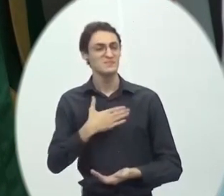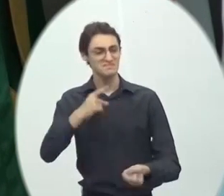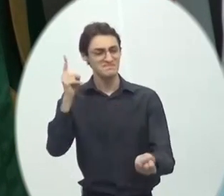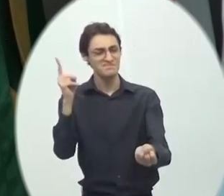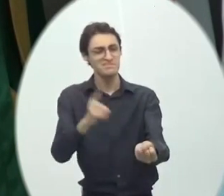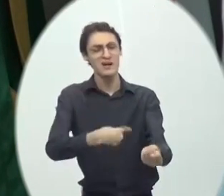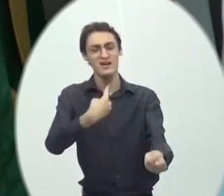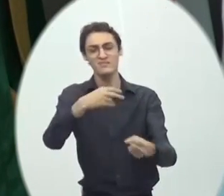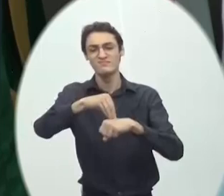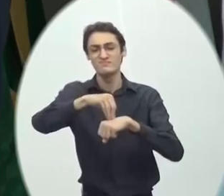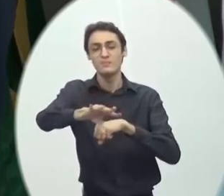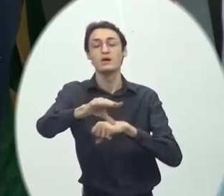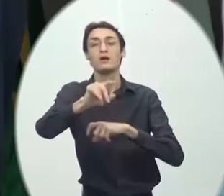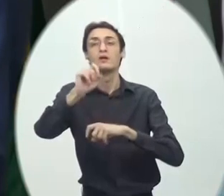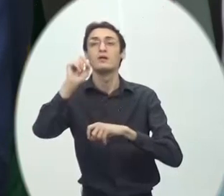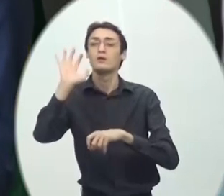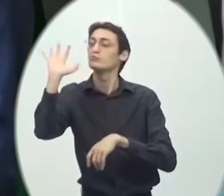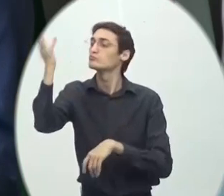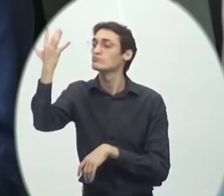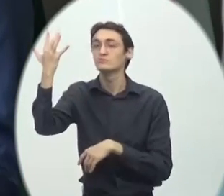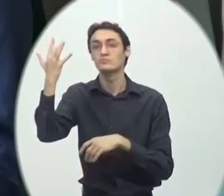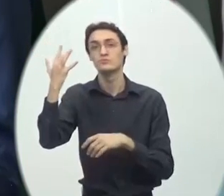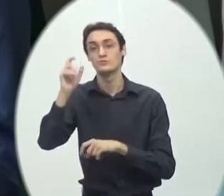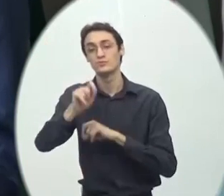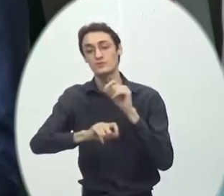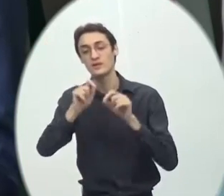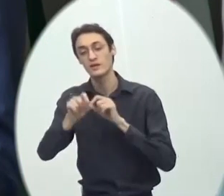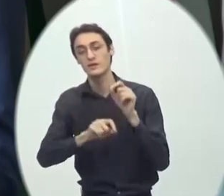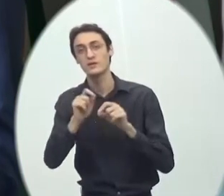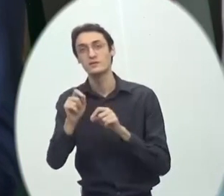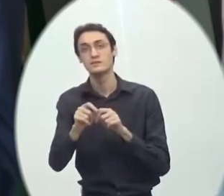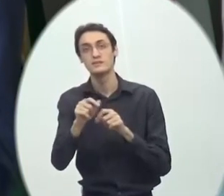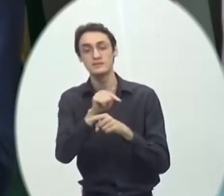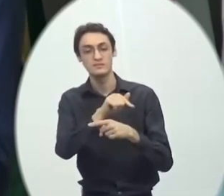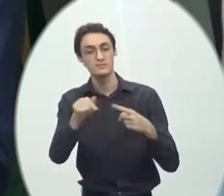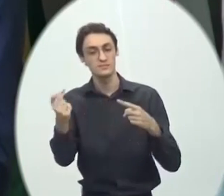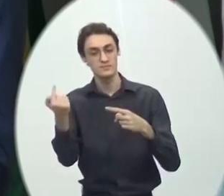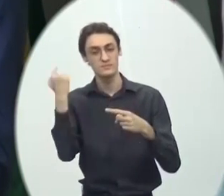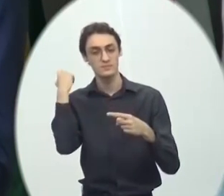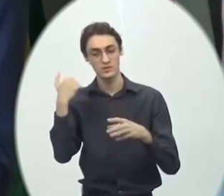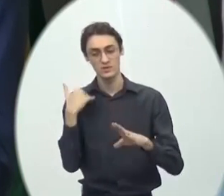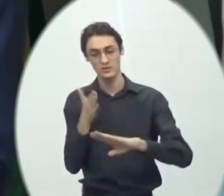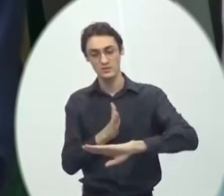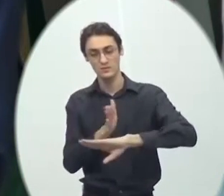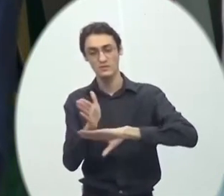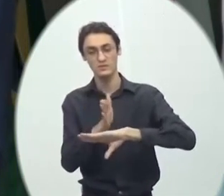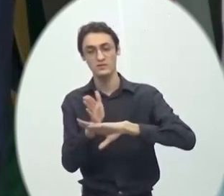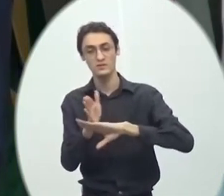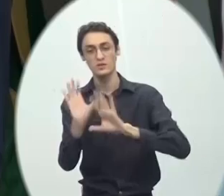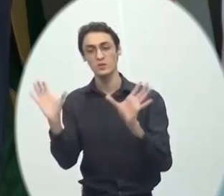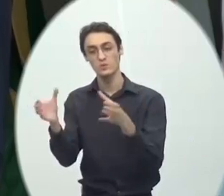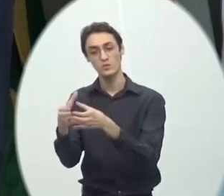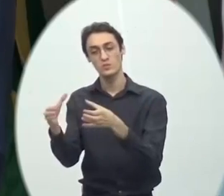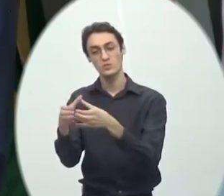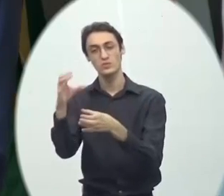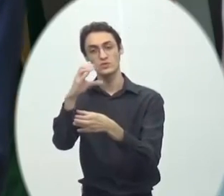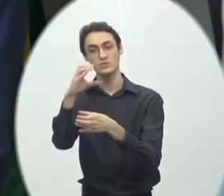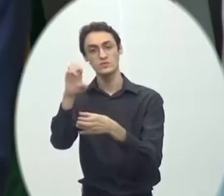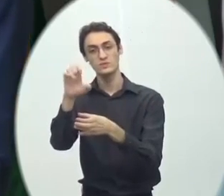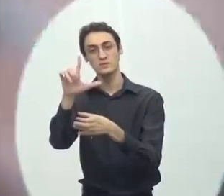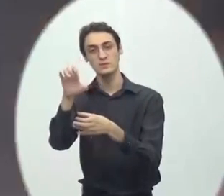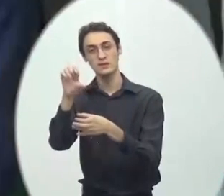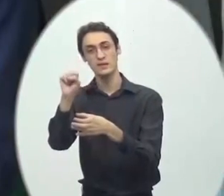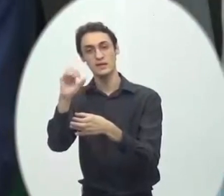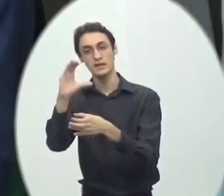vez pelo ocorrido na última semana, onde eu estive lá na Celesc, resolvendo